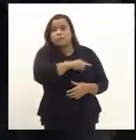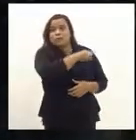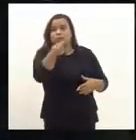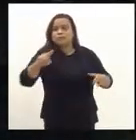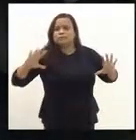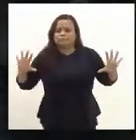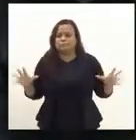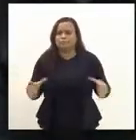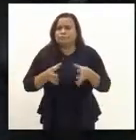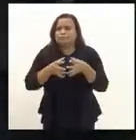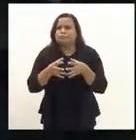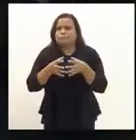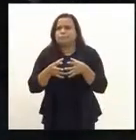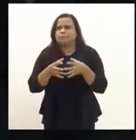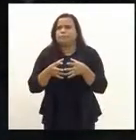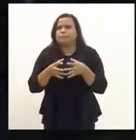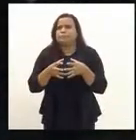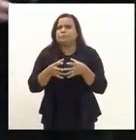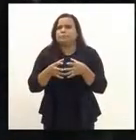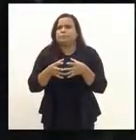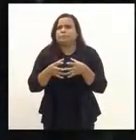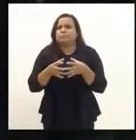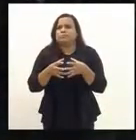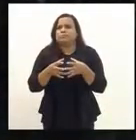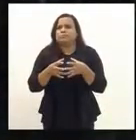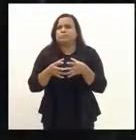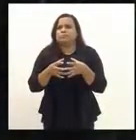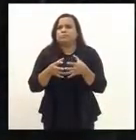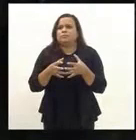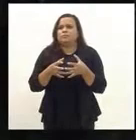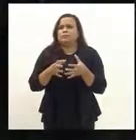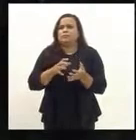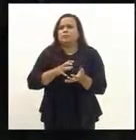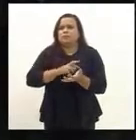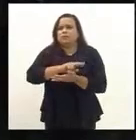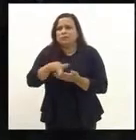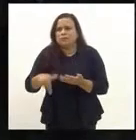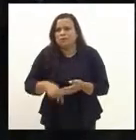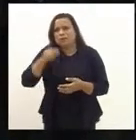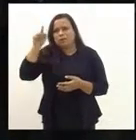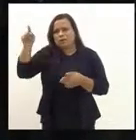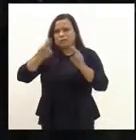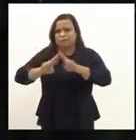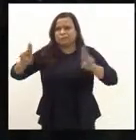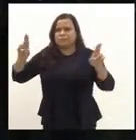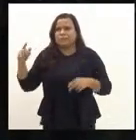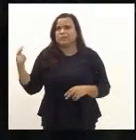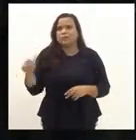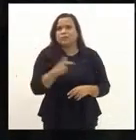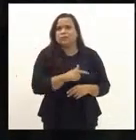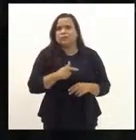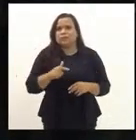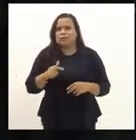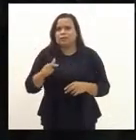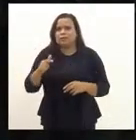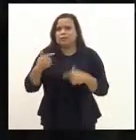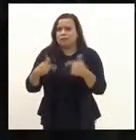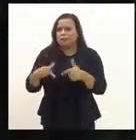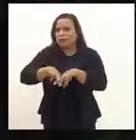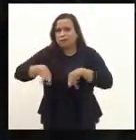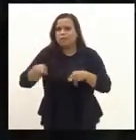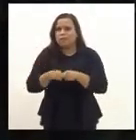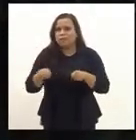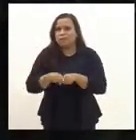porção de que não tem o que fazer na universidade para causar bambuja naquele outro plenário